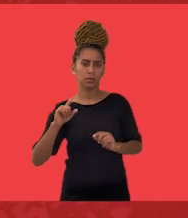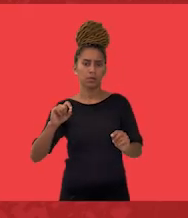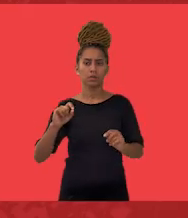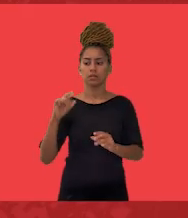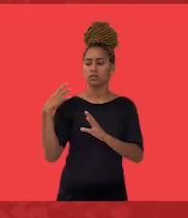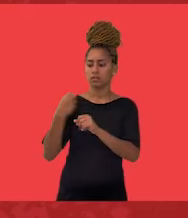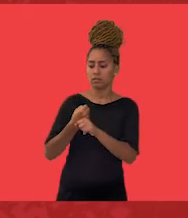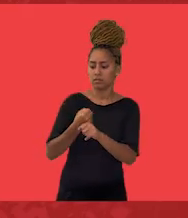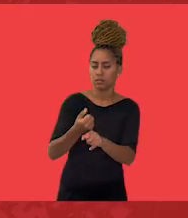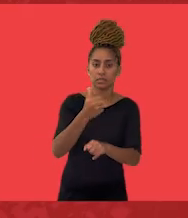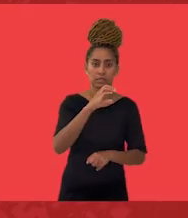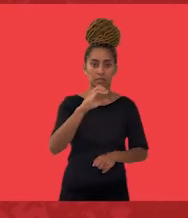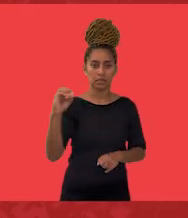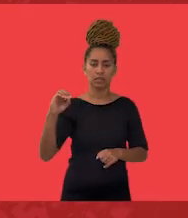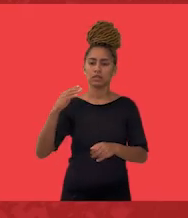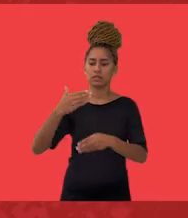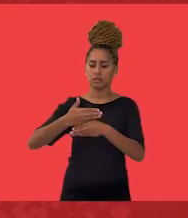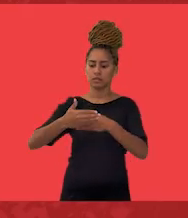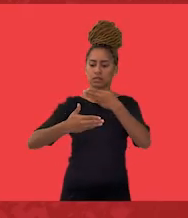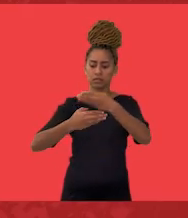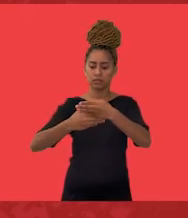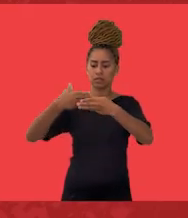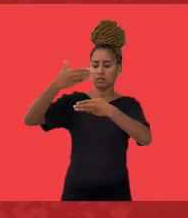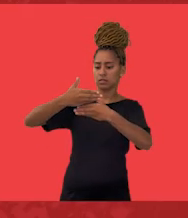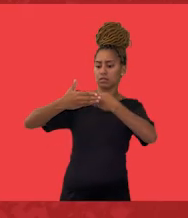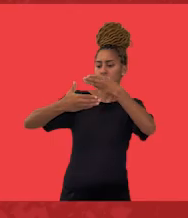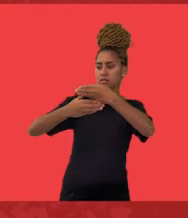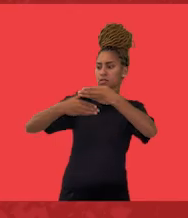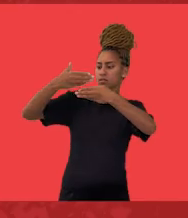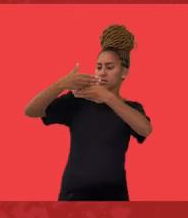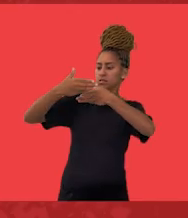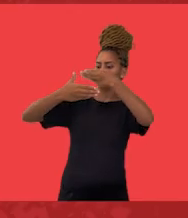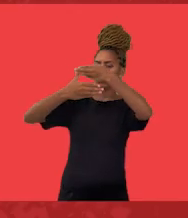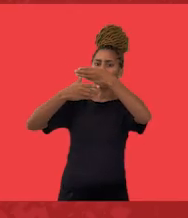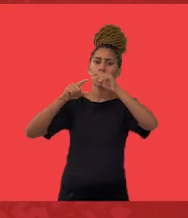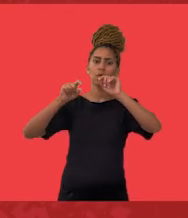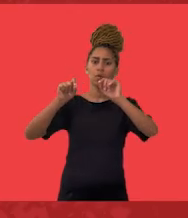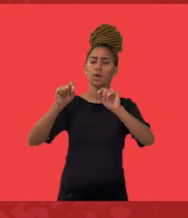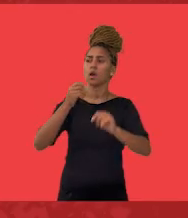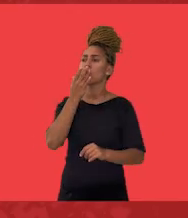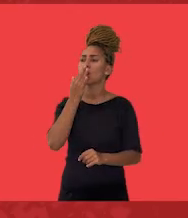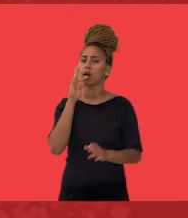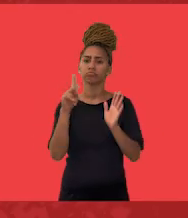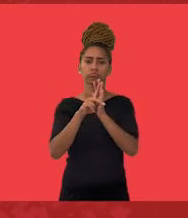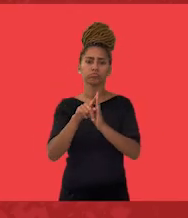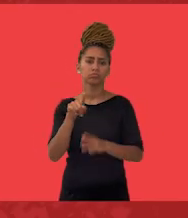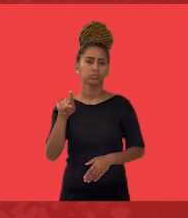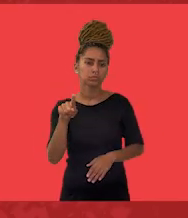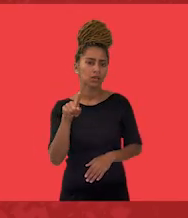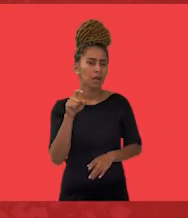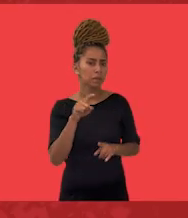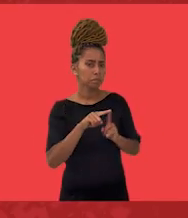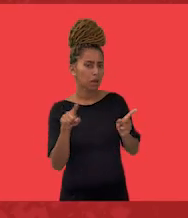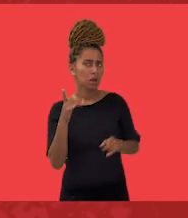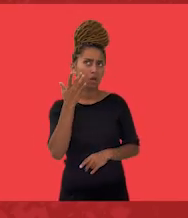Todos os mundos existem, nenhum morreu. Lá, onde levavam em veraneio a